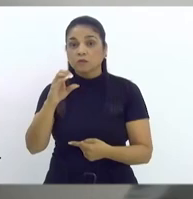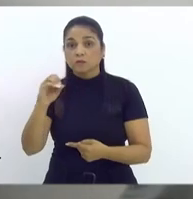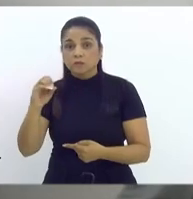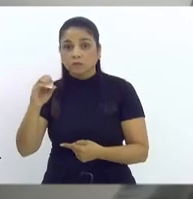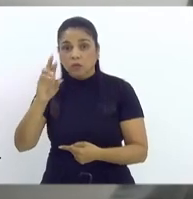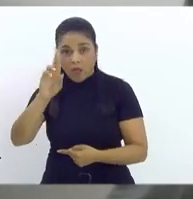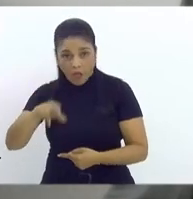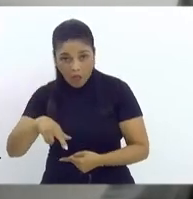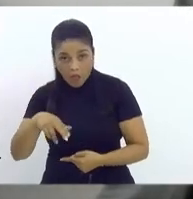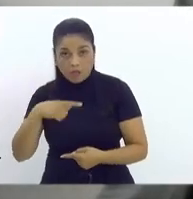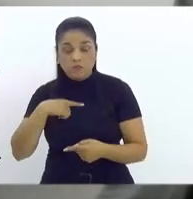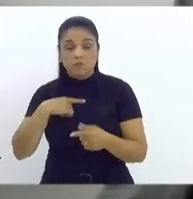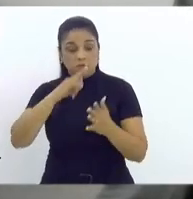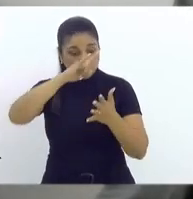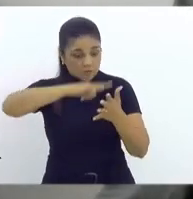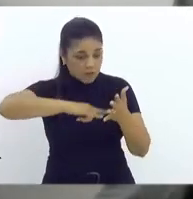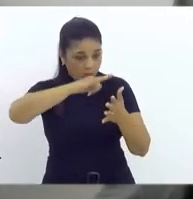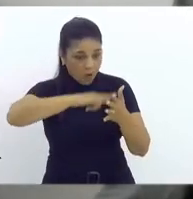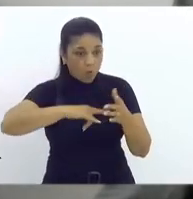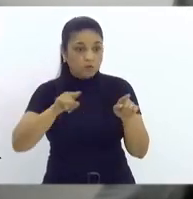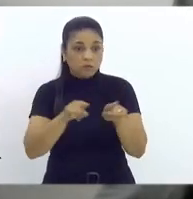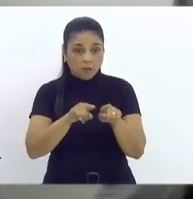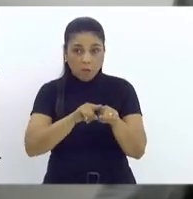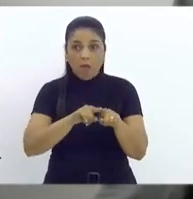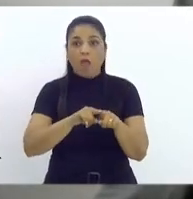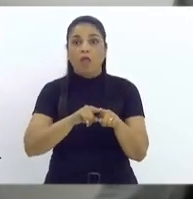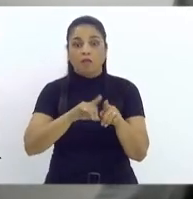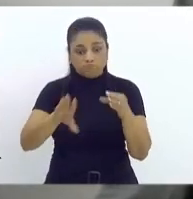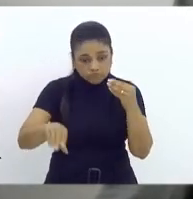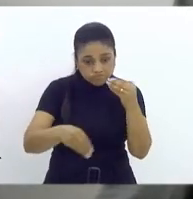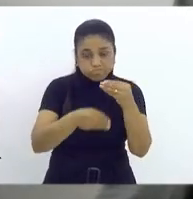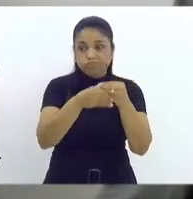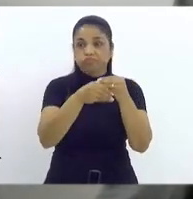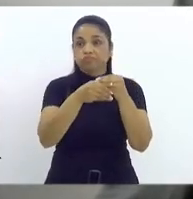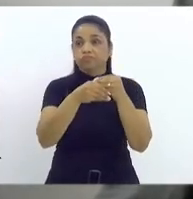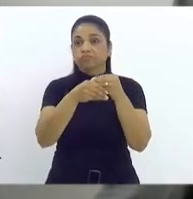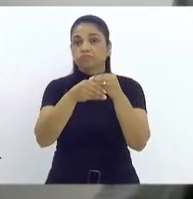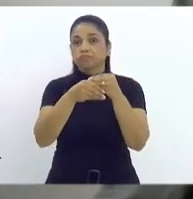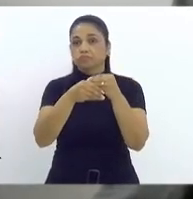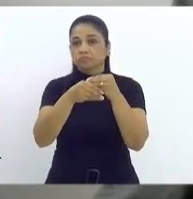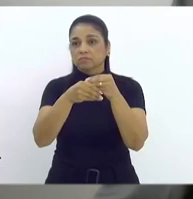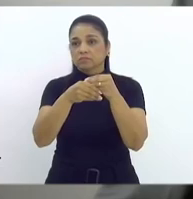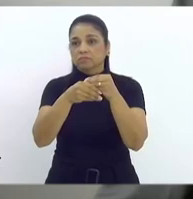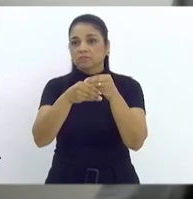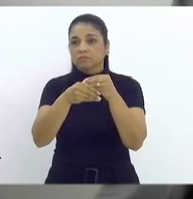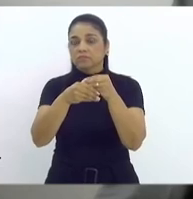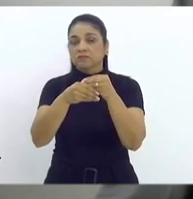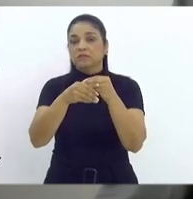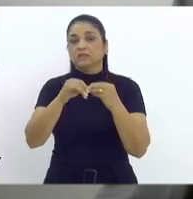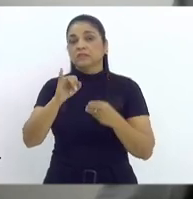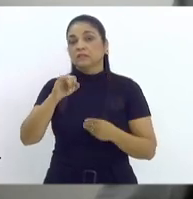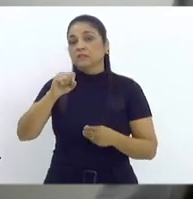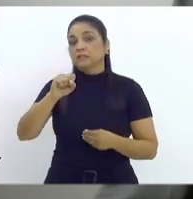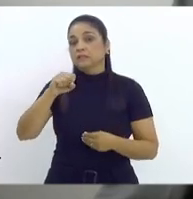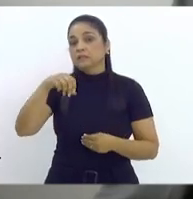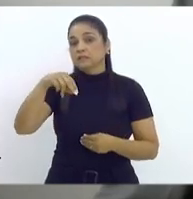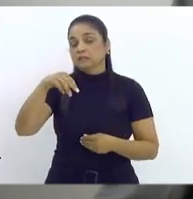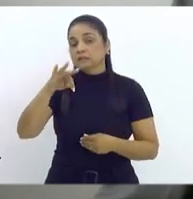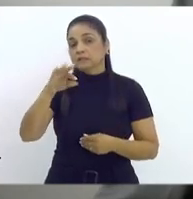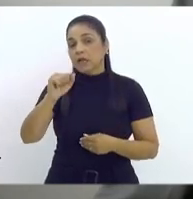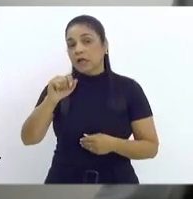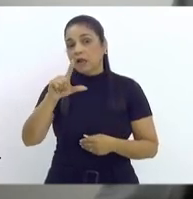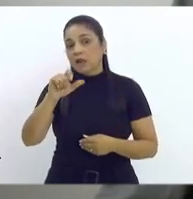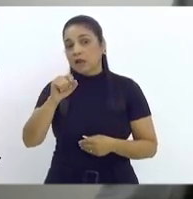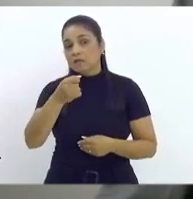E na conta houve um reajuste também pela ação da instalação. Então, de